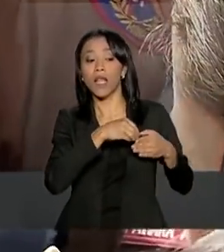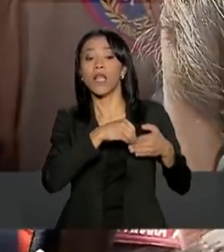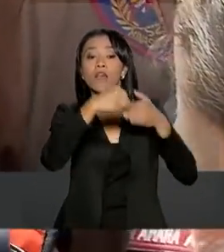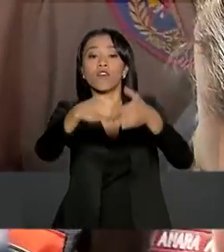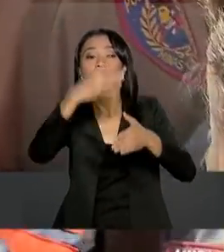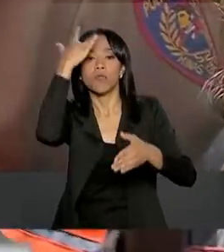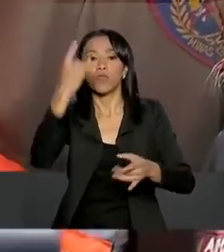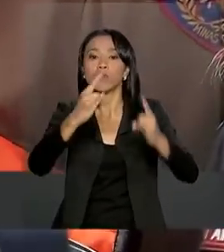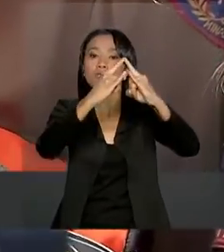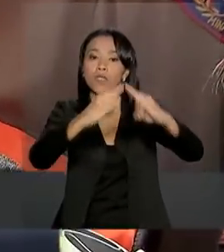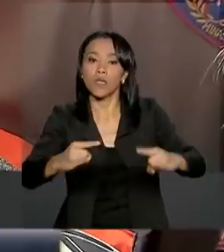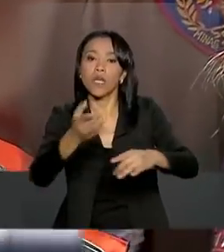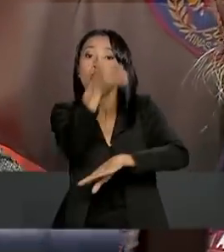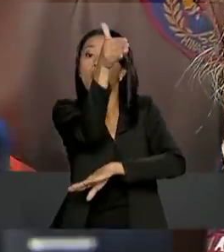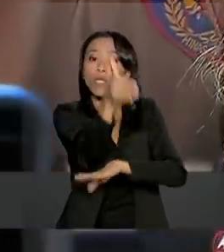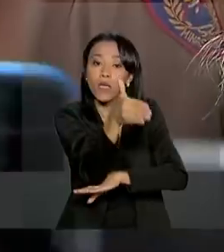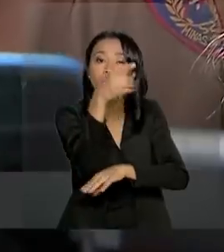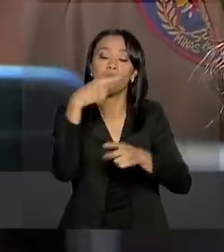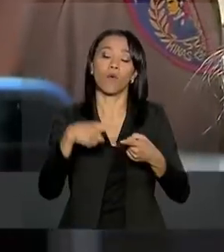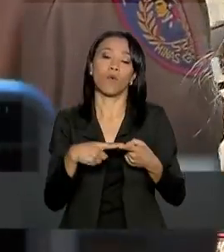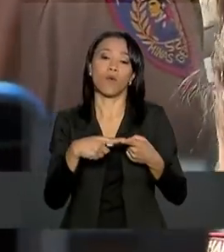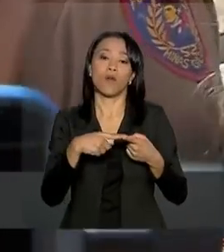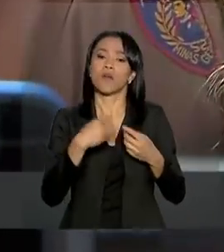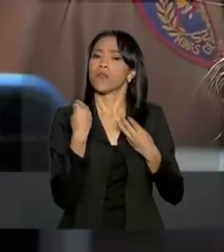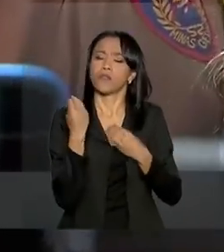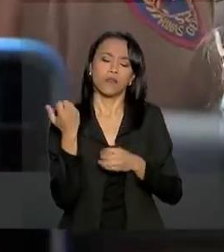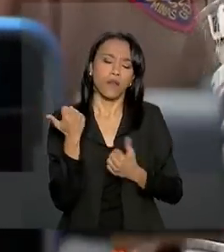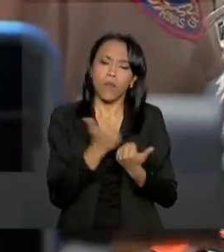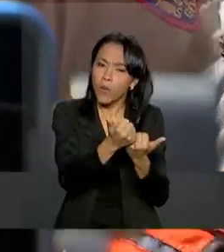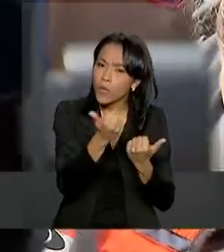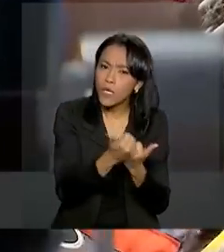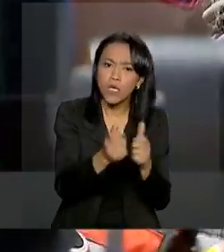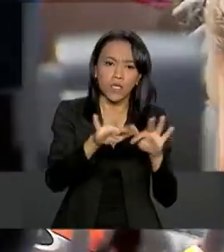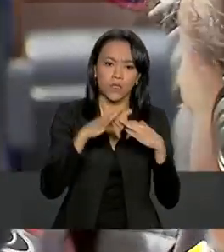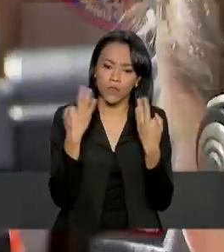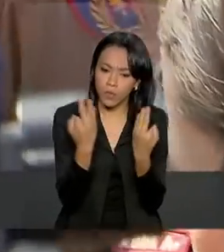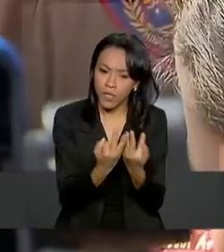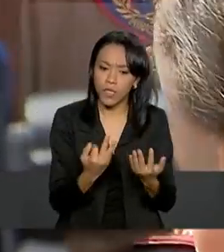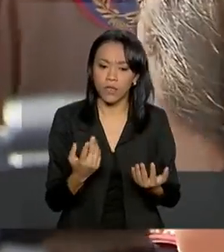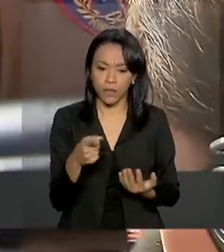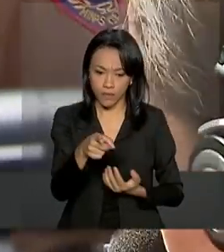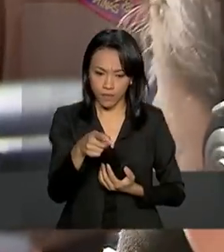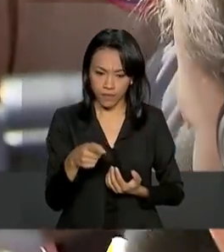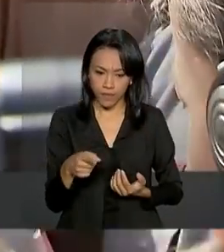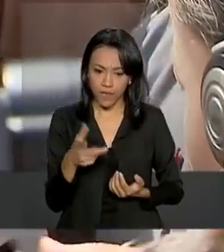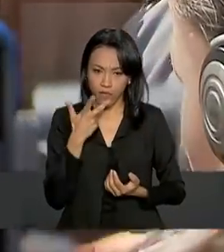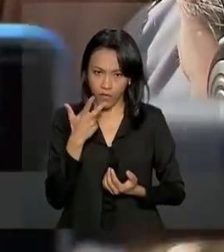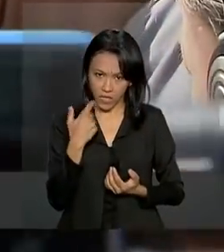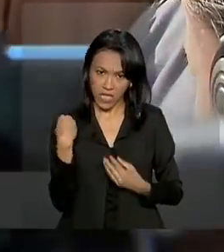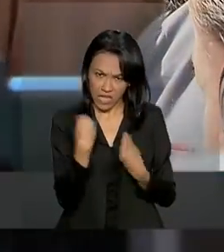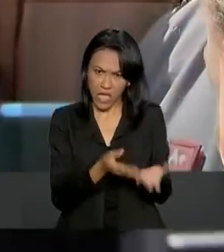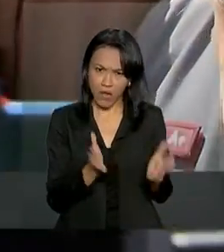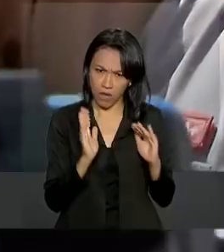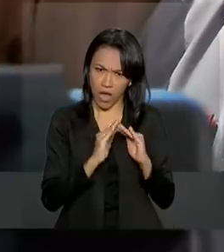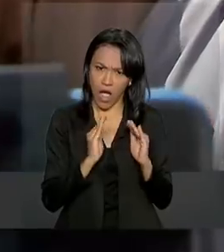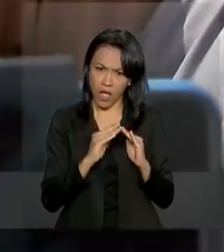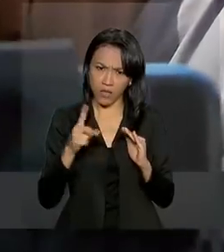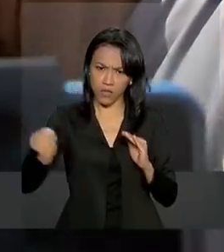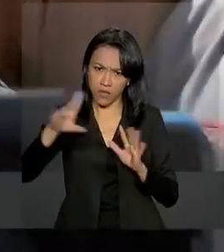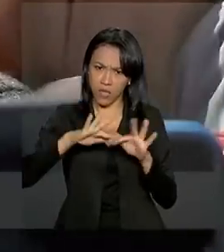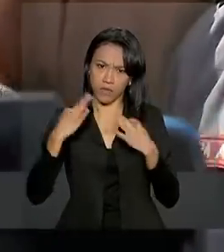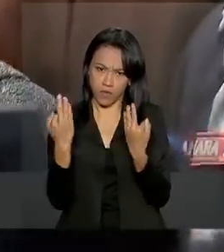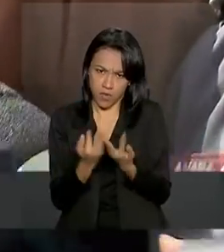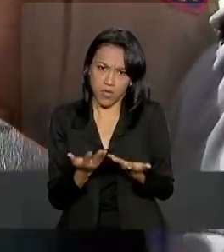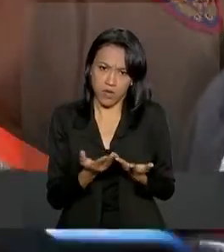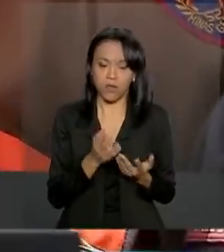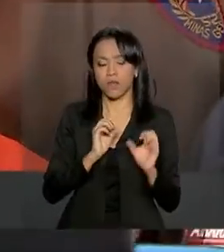está dando toda a assistência nesse momento. Deram casa para 0800, porque as famílias enquanto isso estão